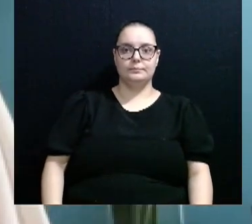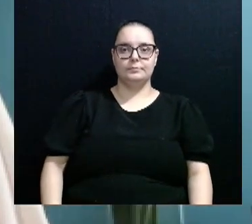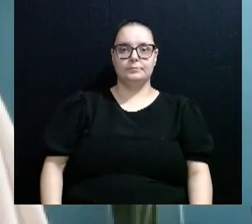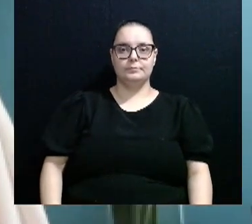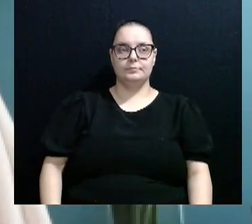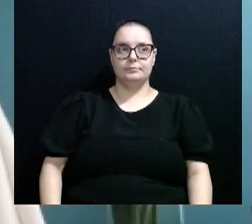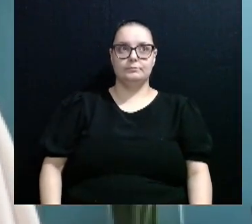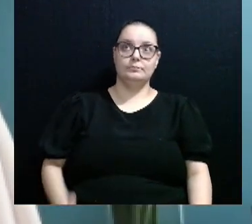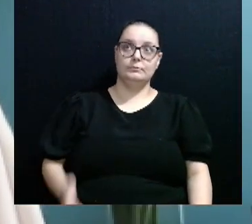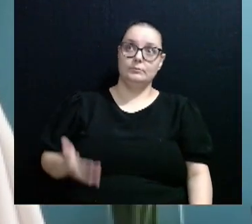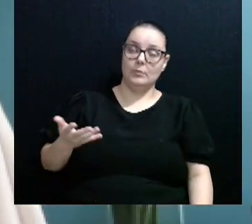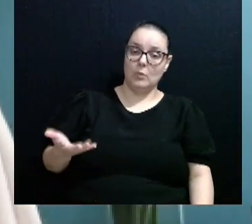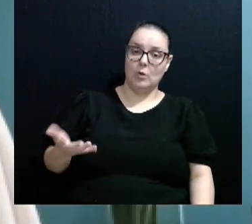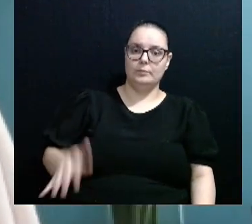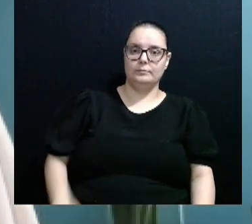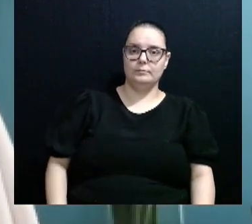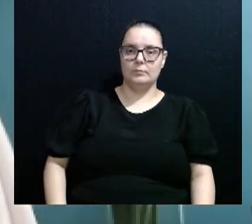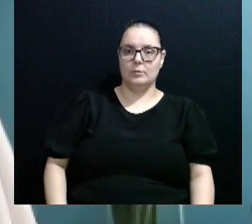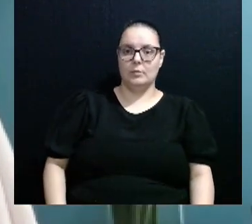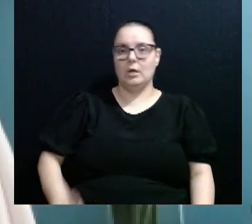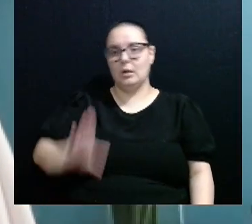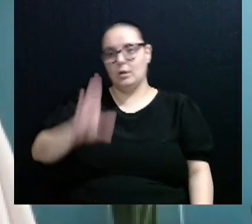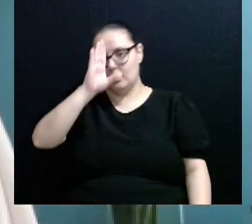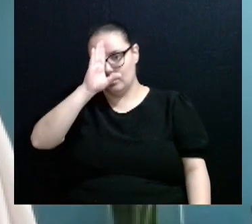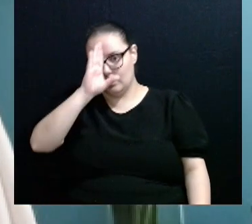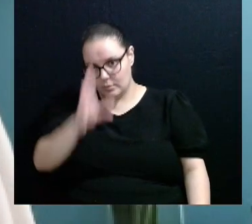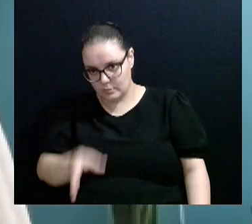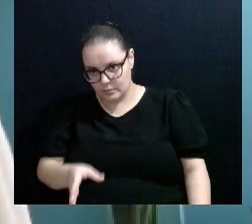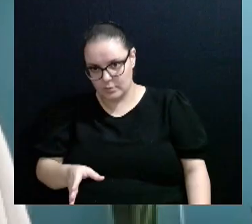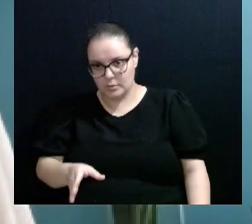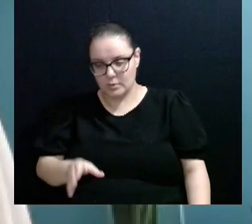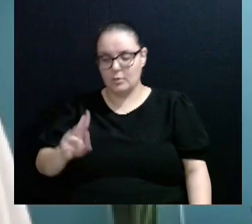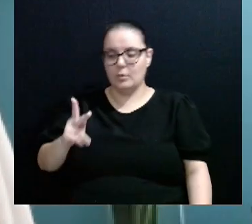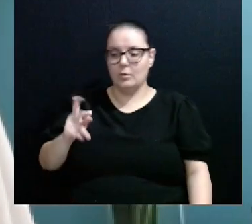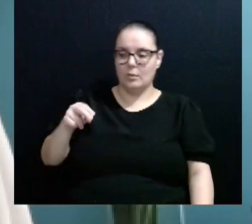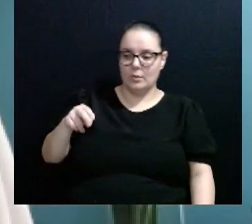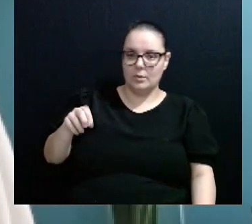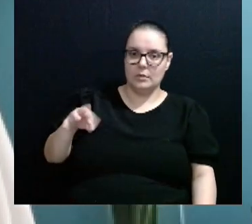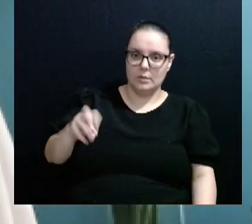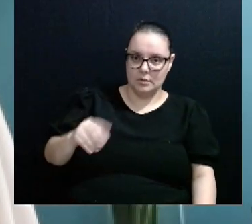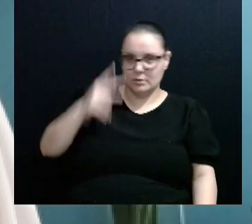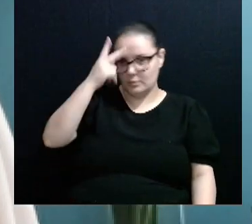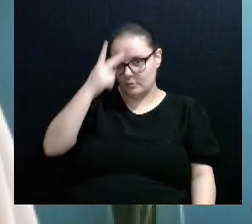O principal é você ser honesto consigo mesmo,